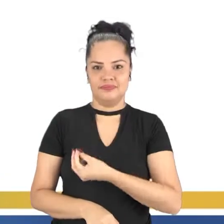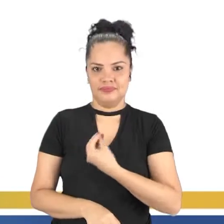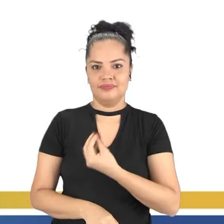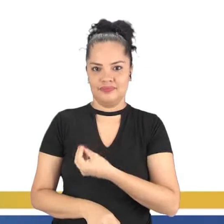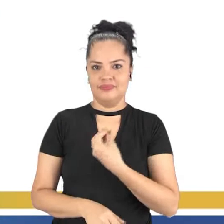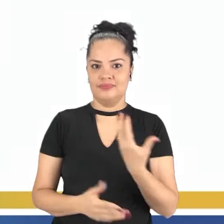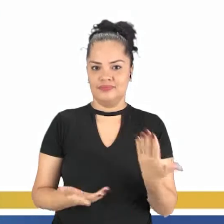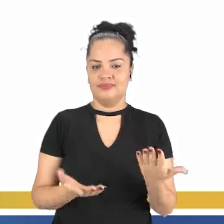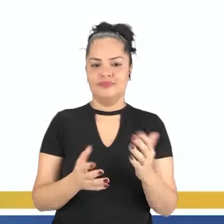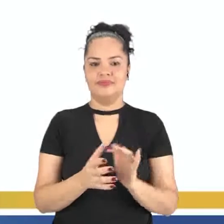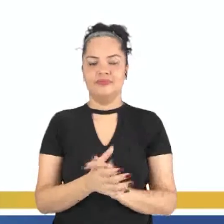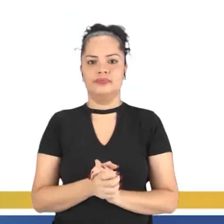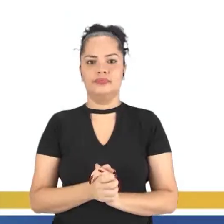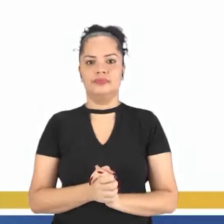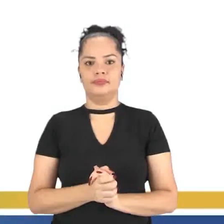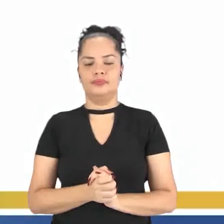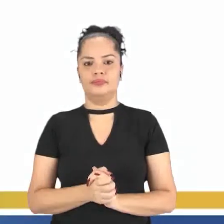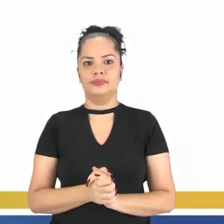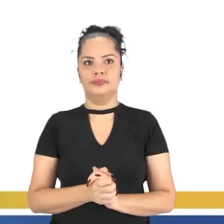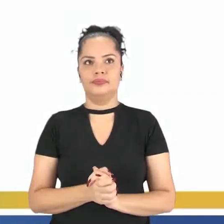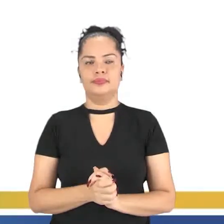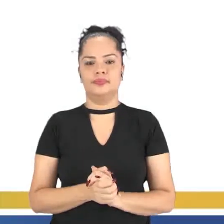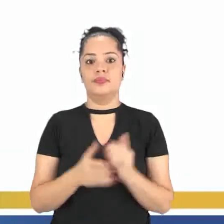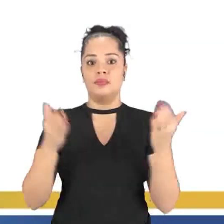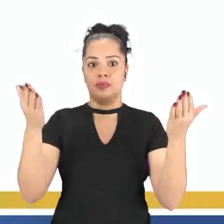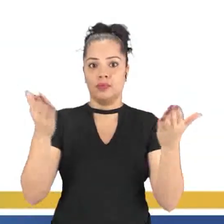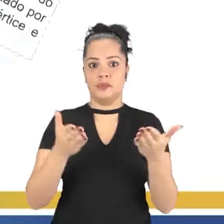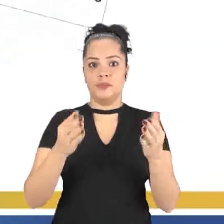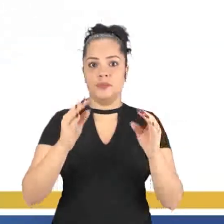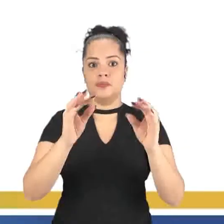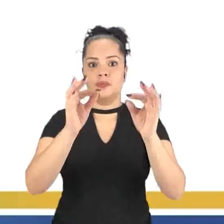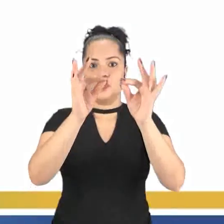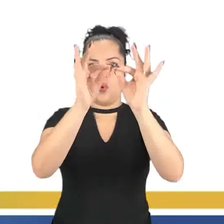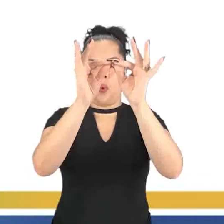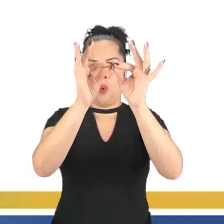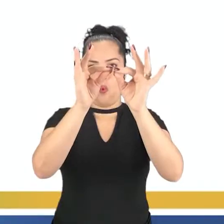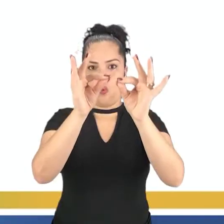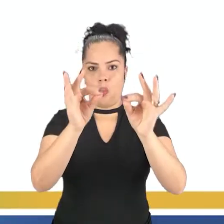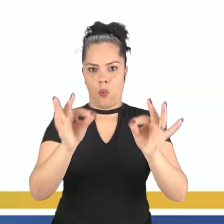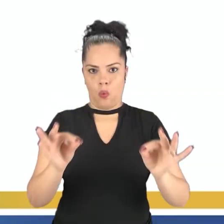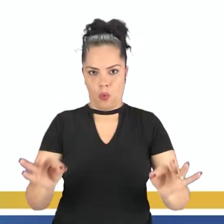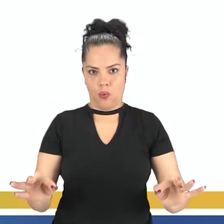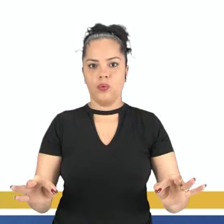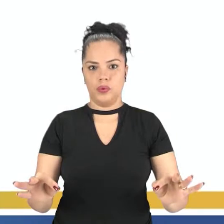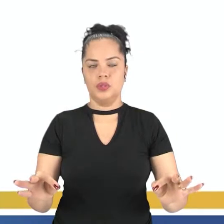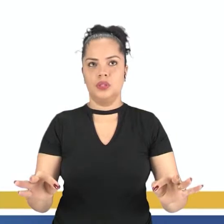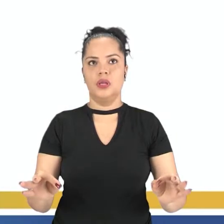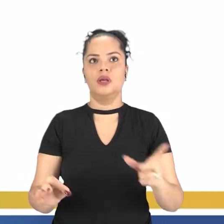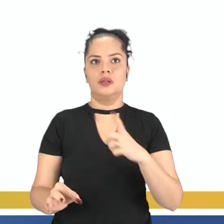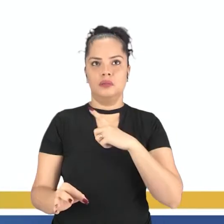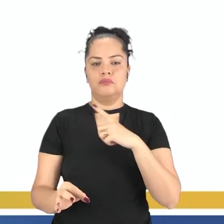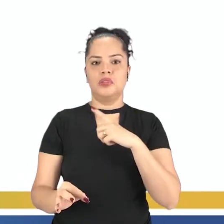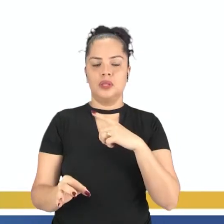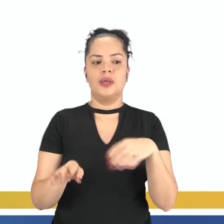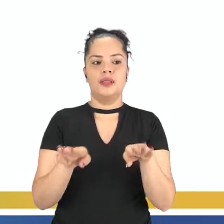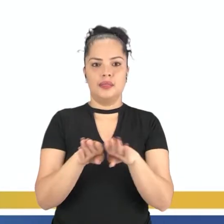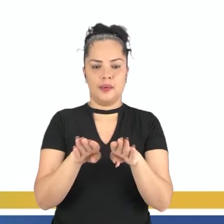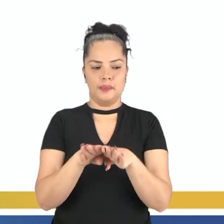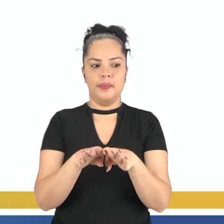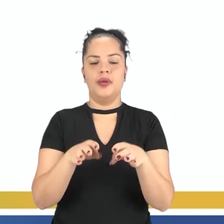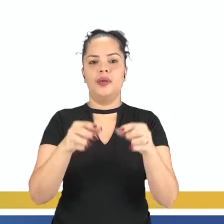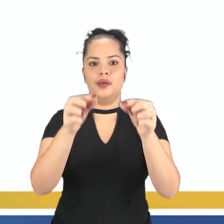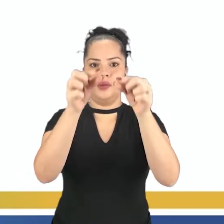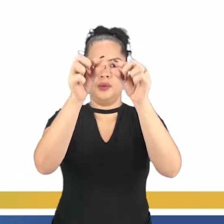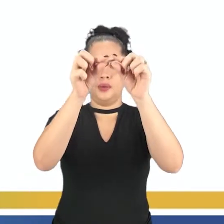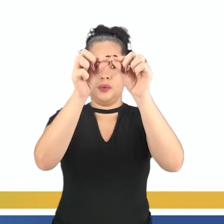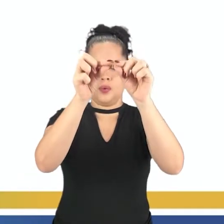nossa vida cotidiana, gente. Agora o cone. Já o cone é um corpo redondo formado por uma